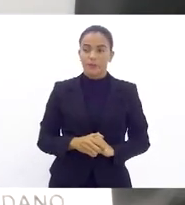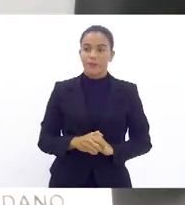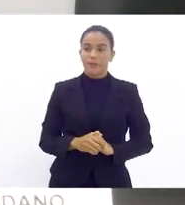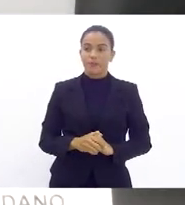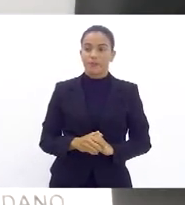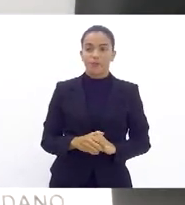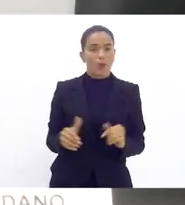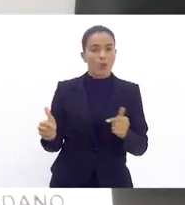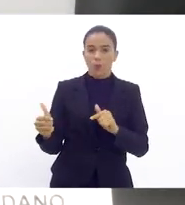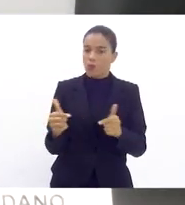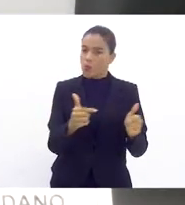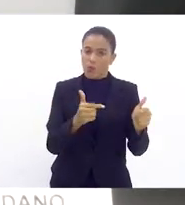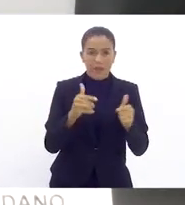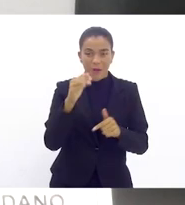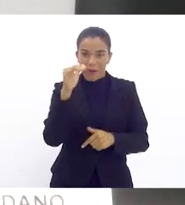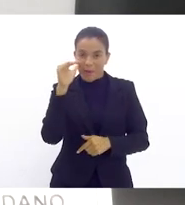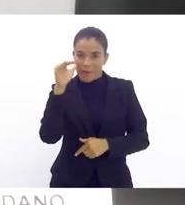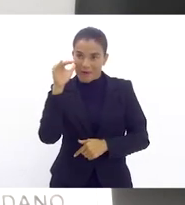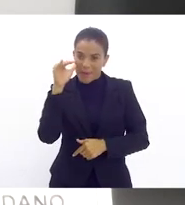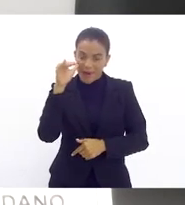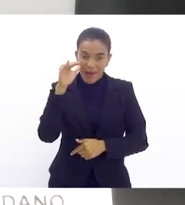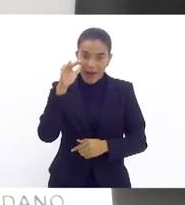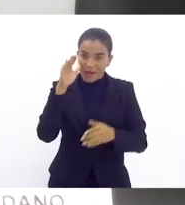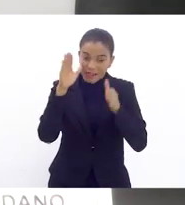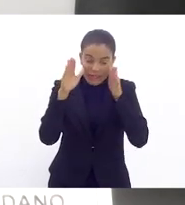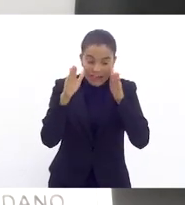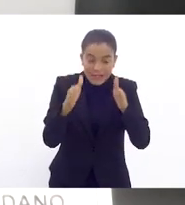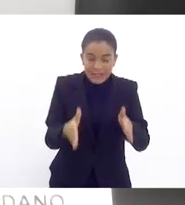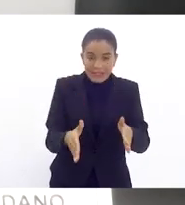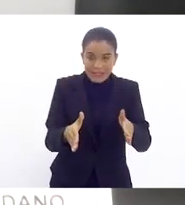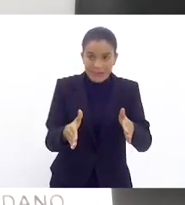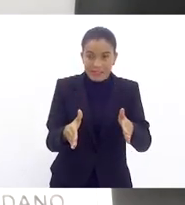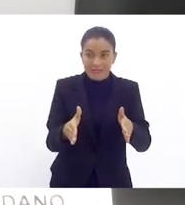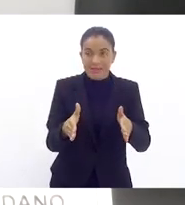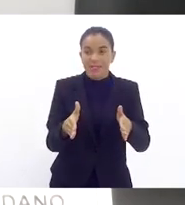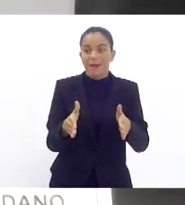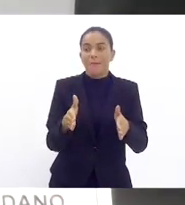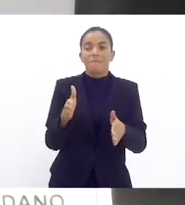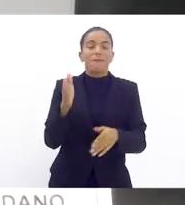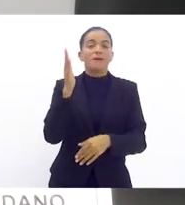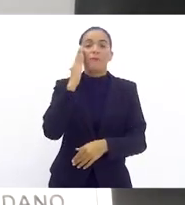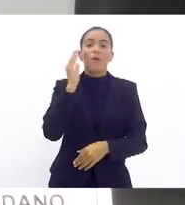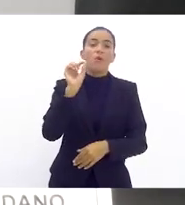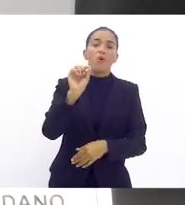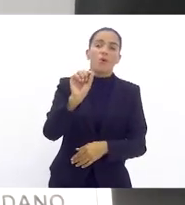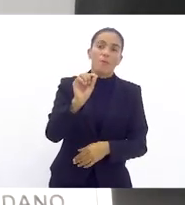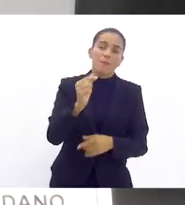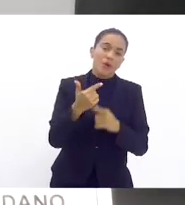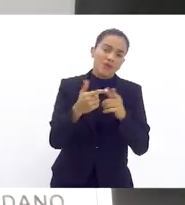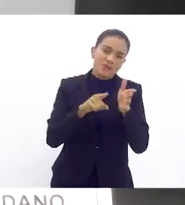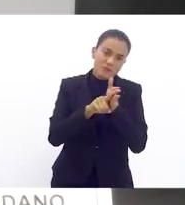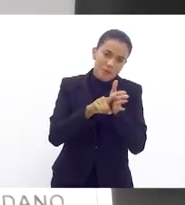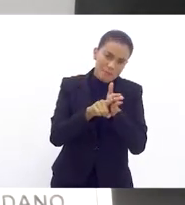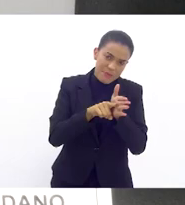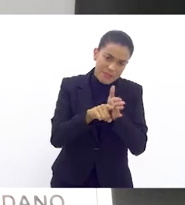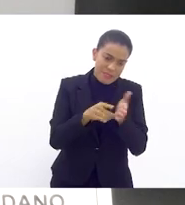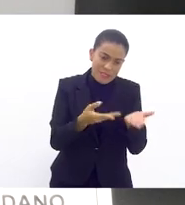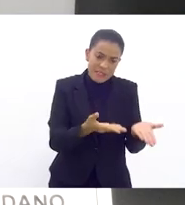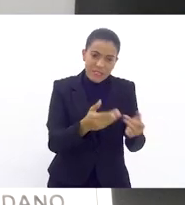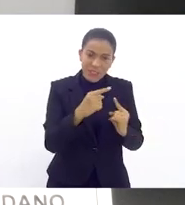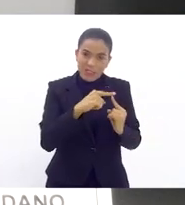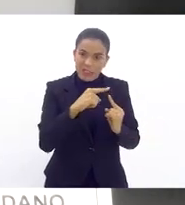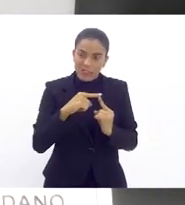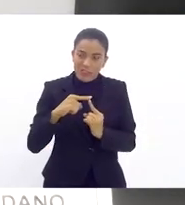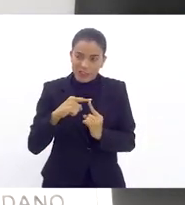Não existia nenhuma curiosidade assim, específica para saber se é uma... O que acontece? Quando a gente faz uma pesquisa dessa, é bom que você